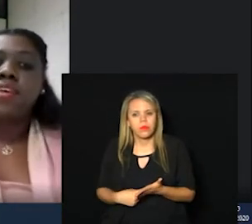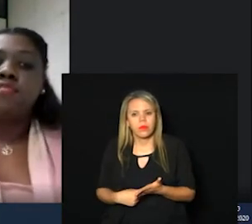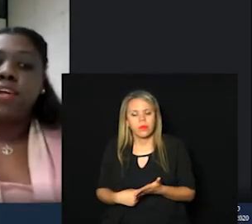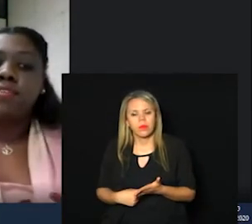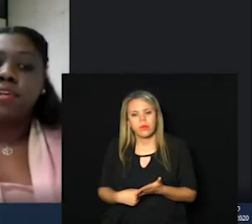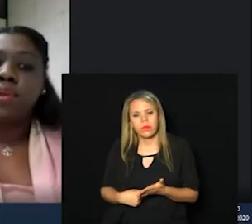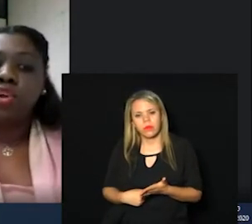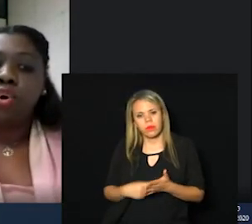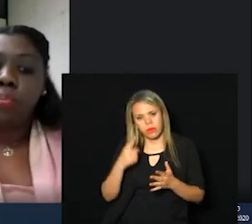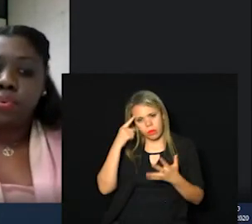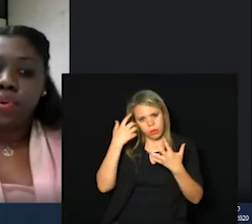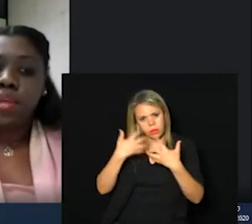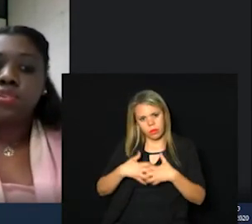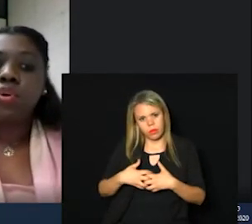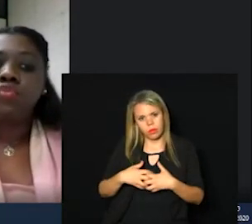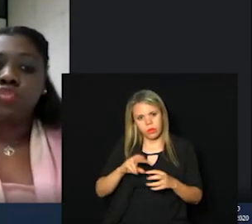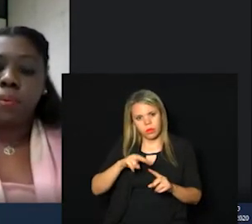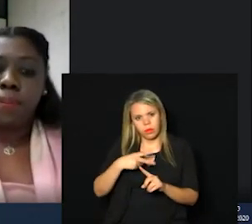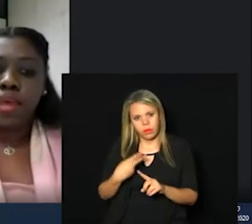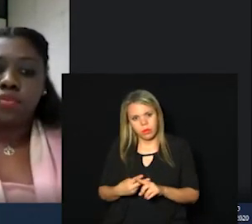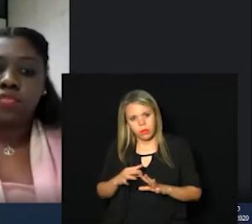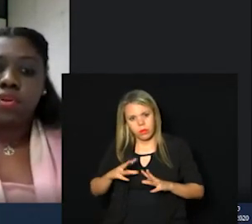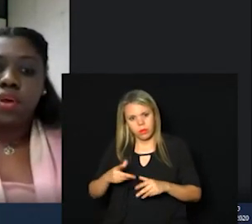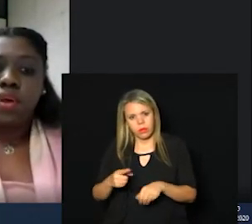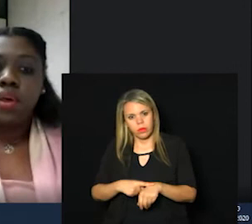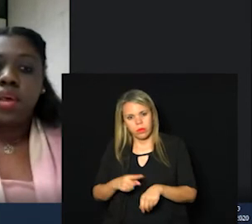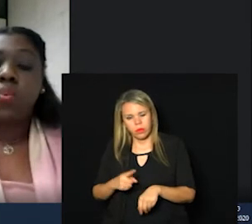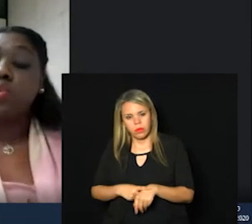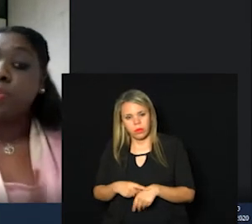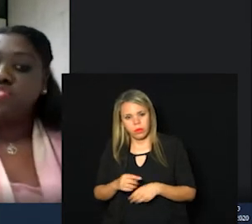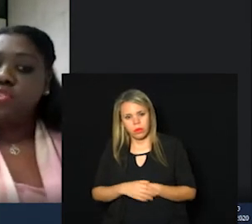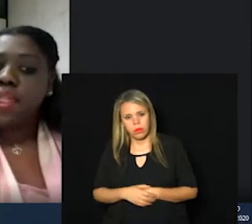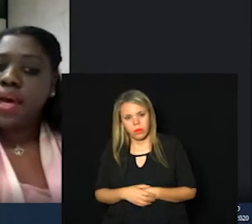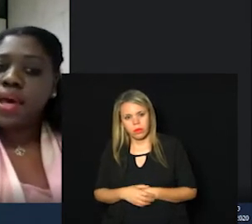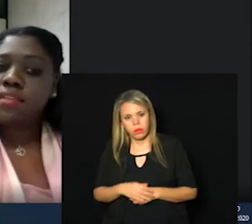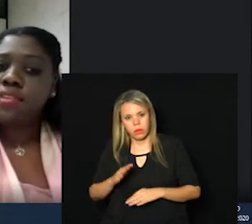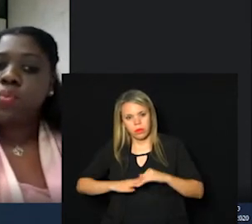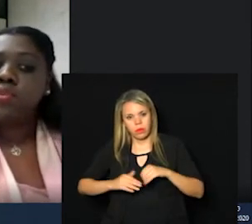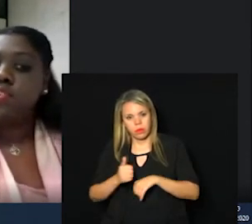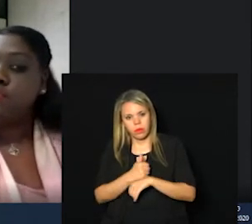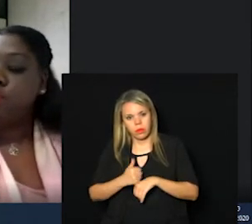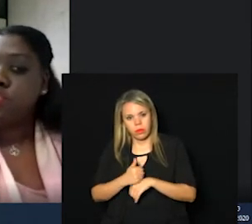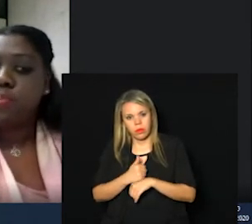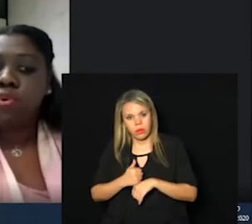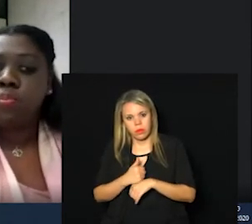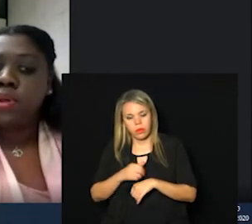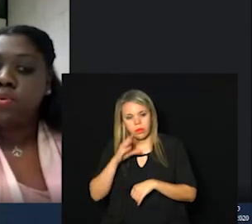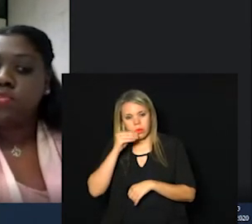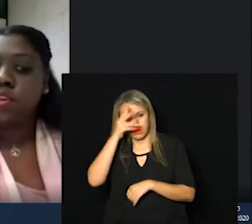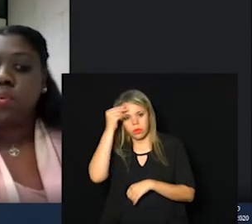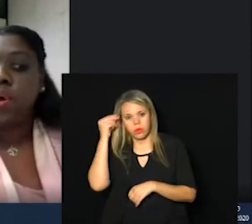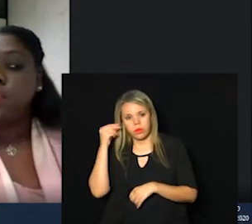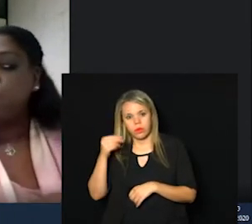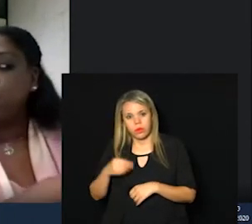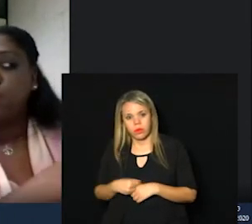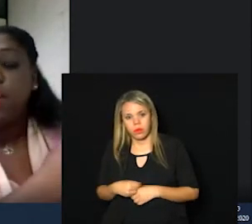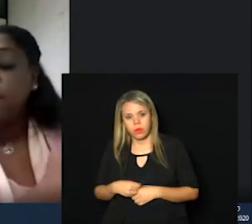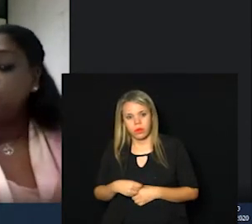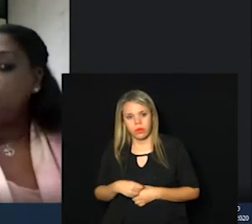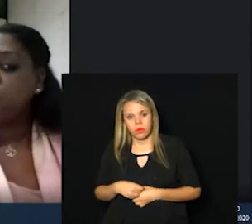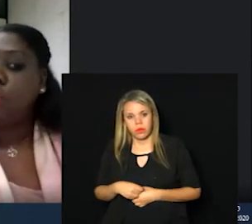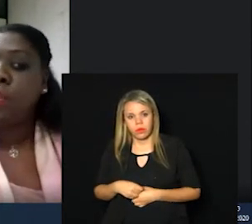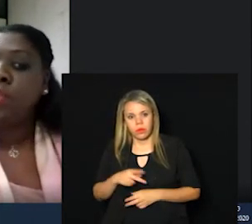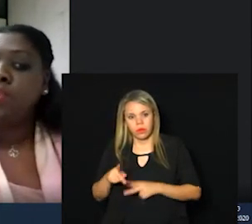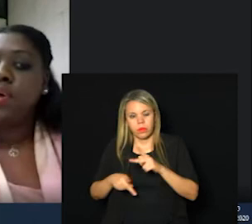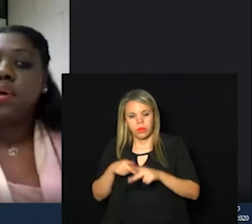essa reflexão em dobro, em todos os momentos, enquanto profissionais, enquanto servidores públicos, enquanto